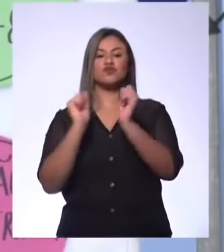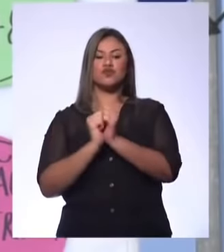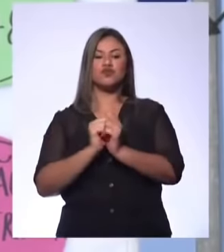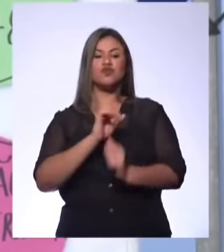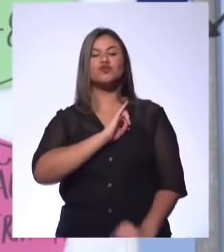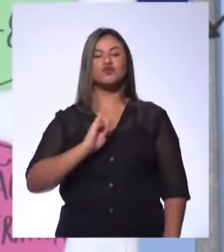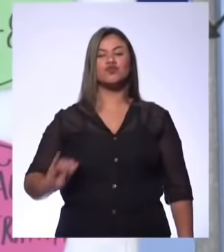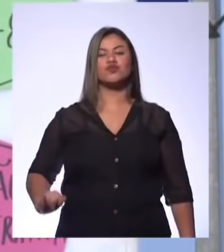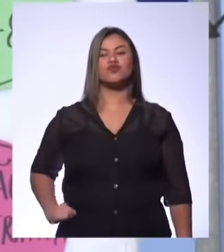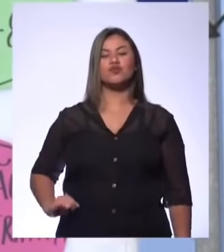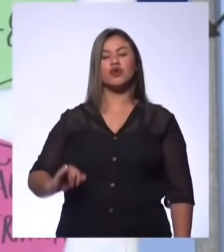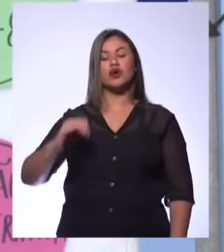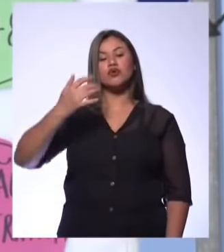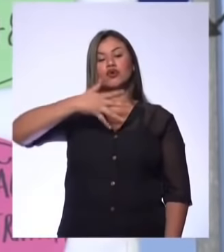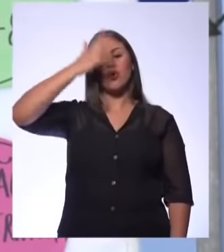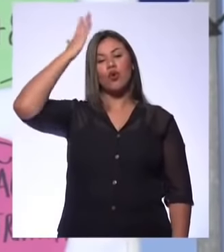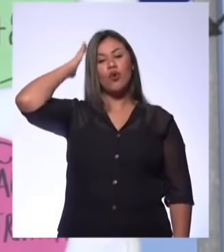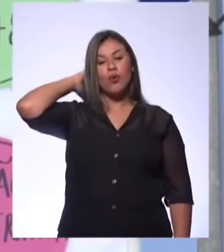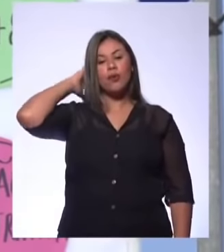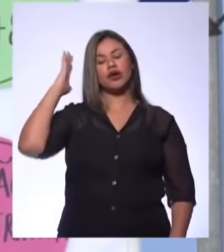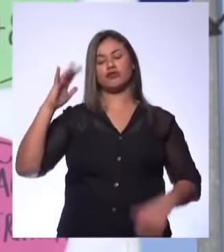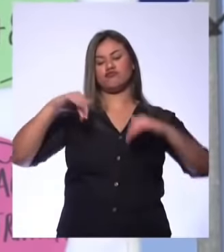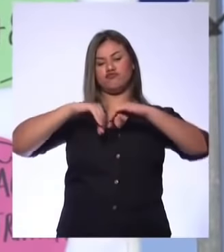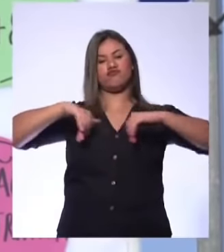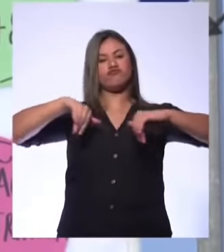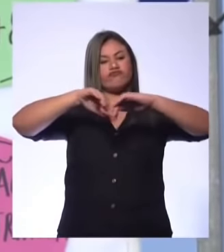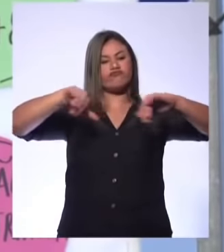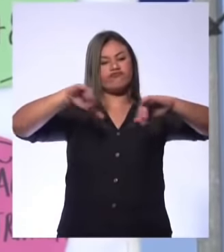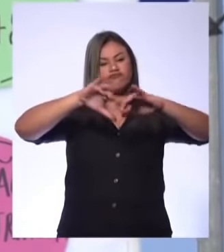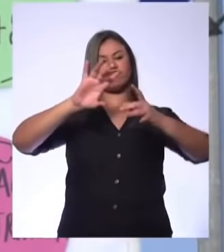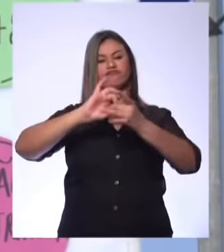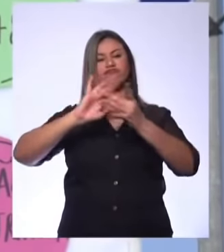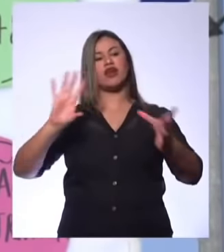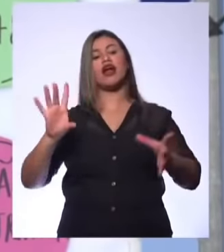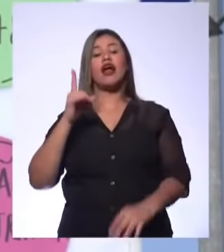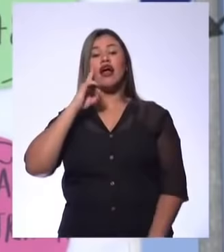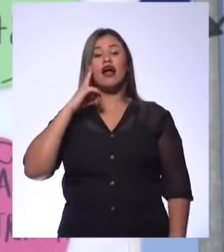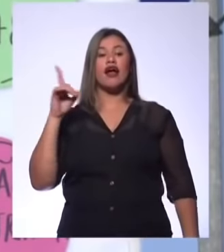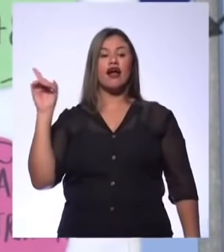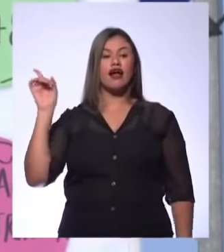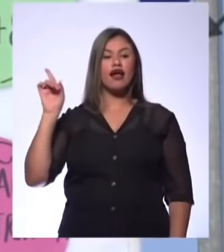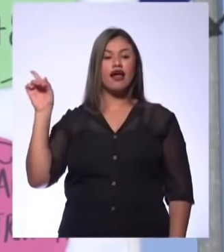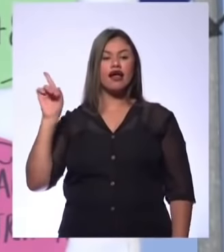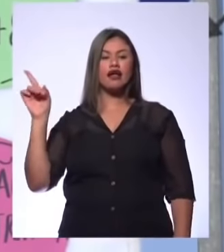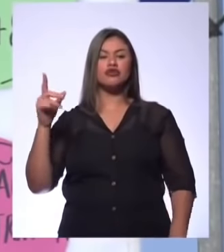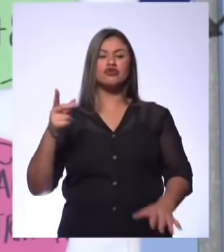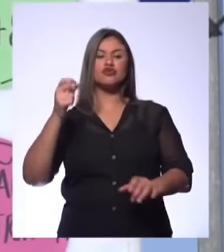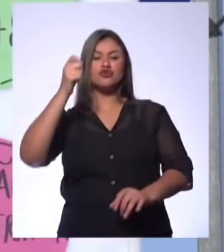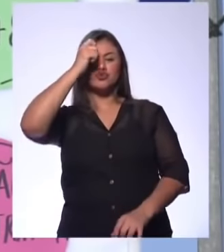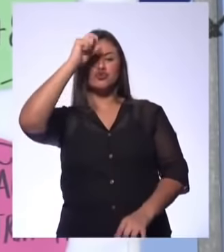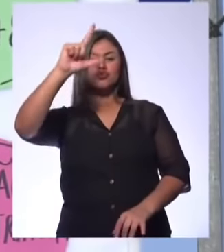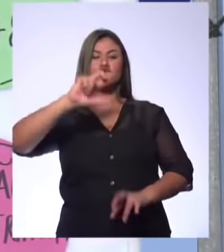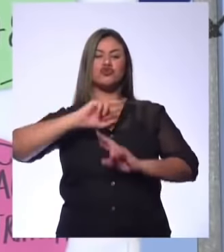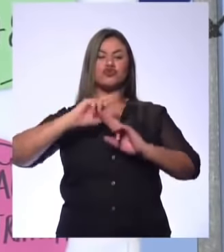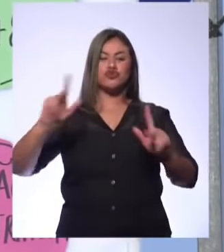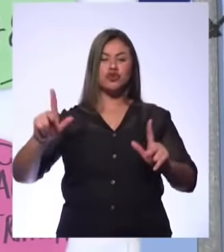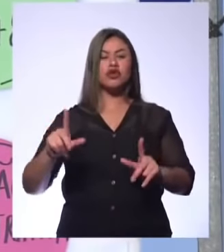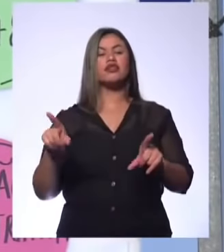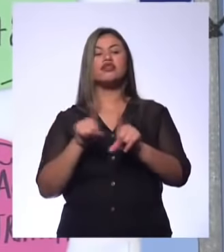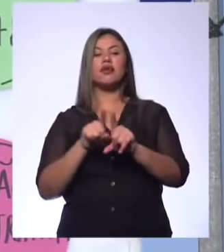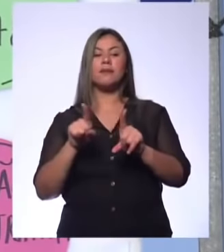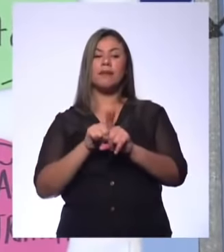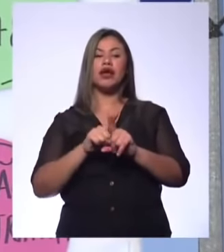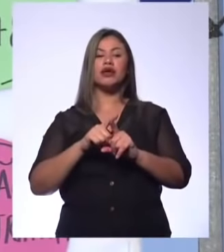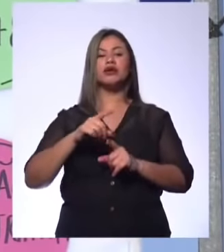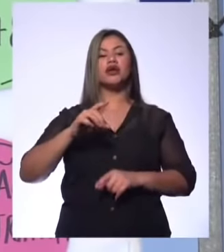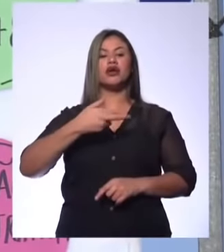Os vikings, eles tinham uma cultura muito diferente, inclusive a religião deles também politeísta, só que